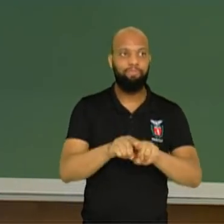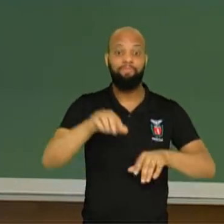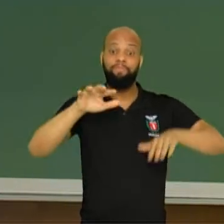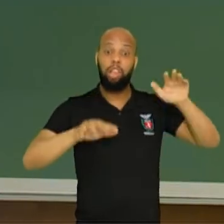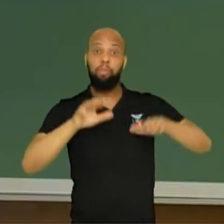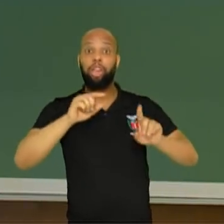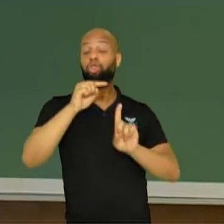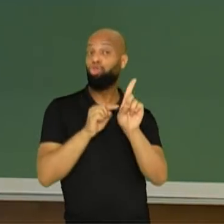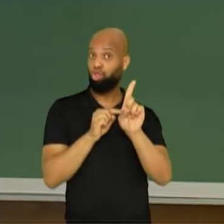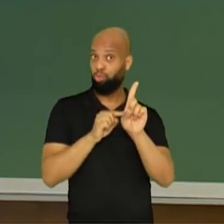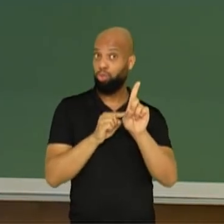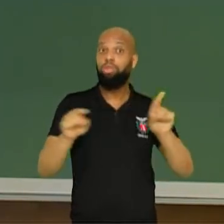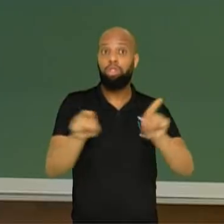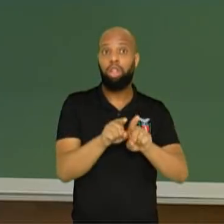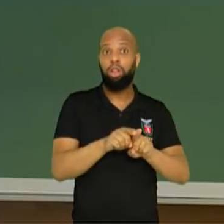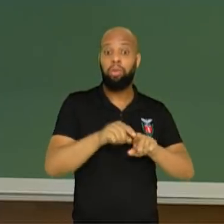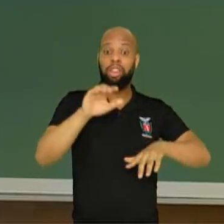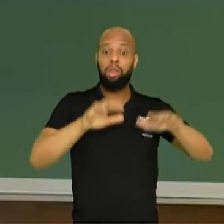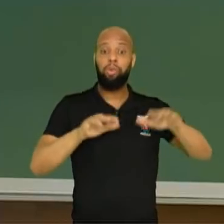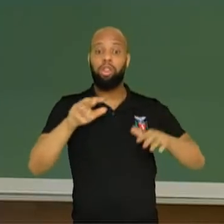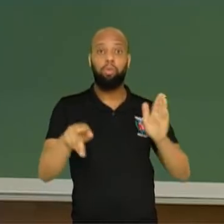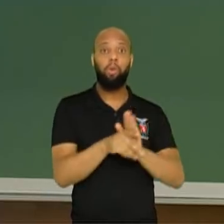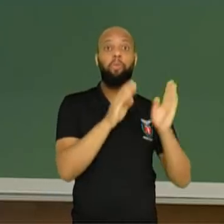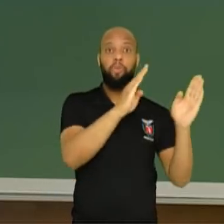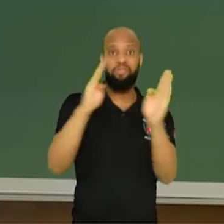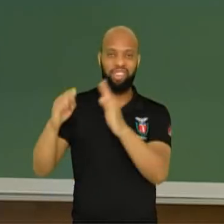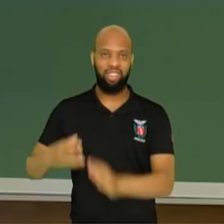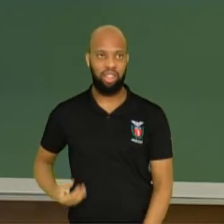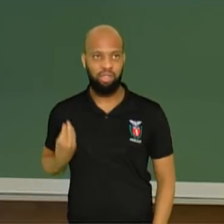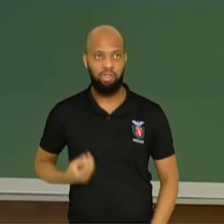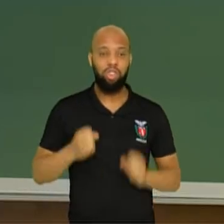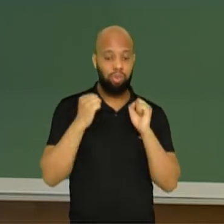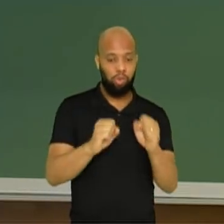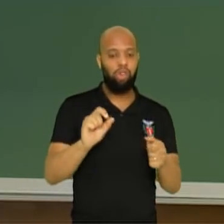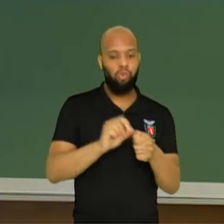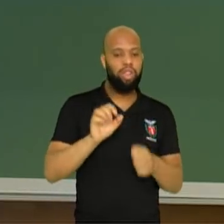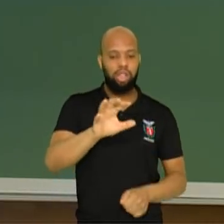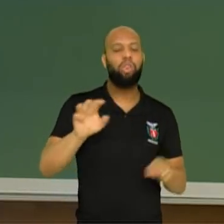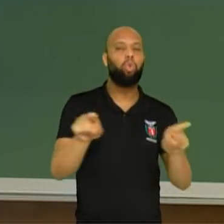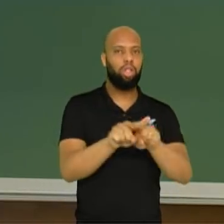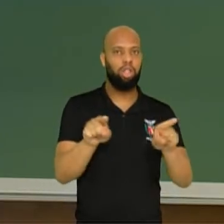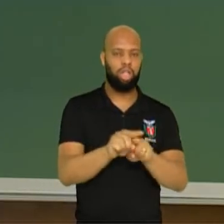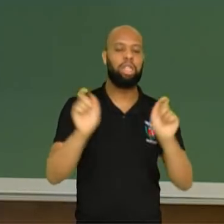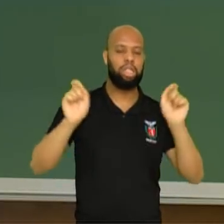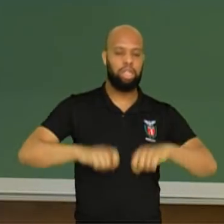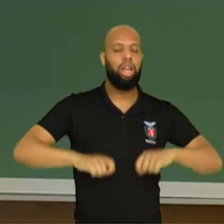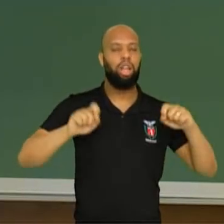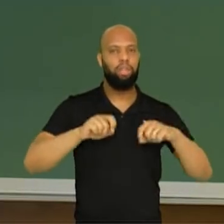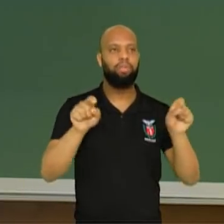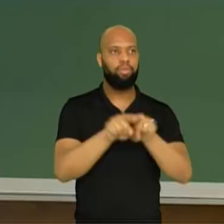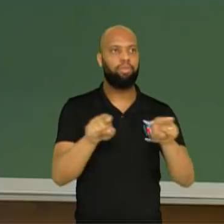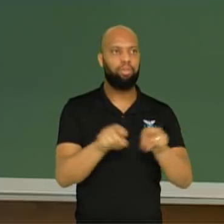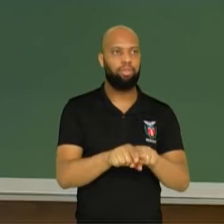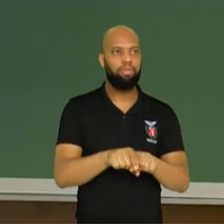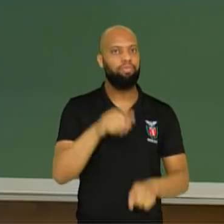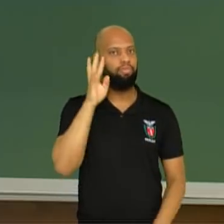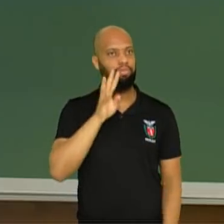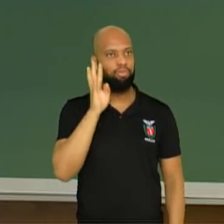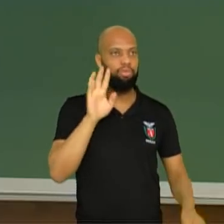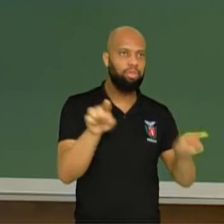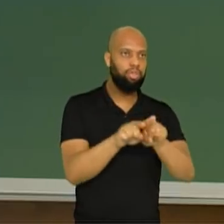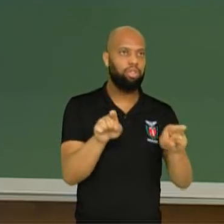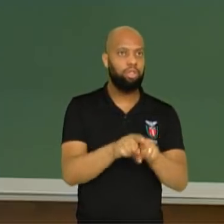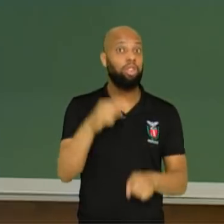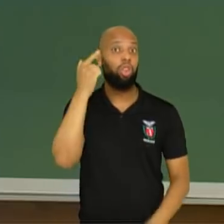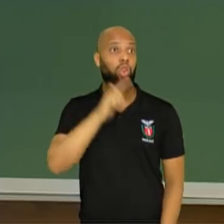da espécie e dependendo da fase da vida delas, elas podem realizar esse tipo de reprodução também, que é bem legal e